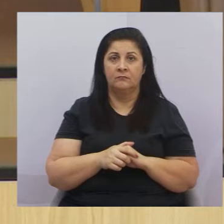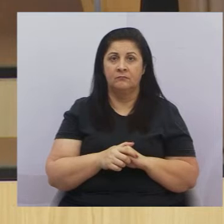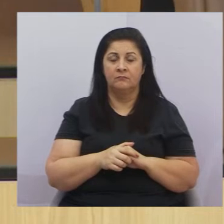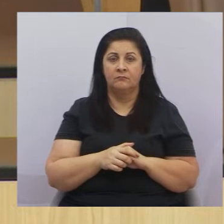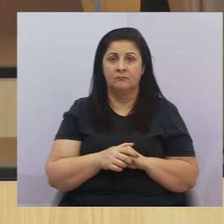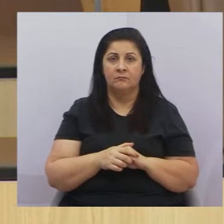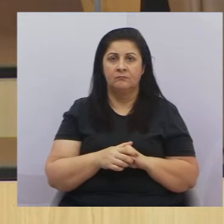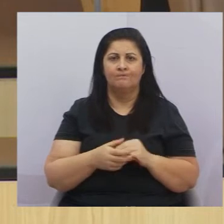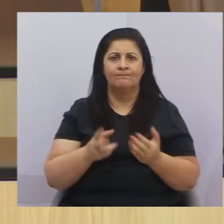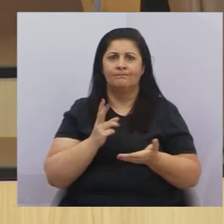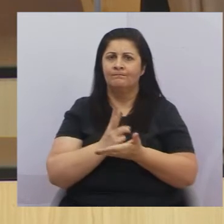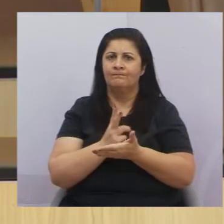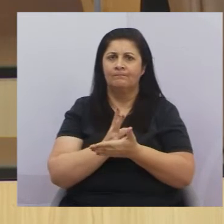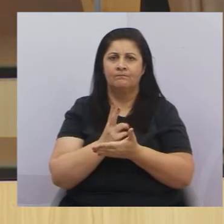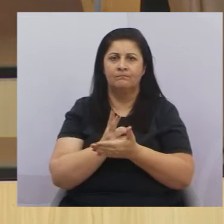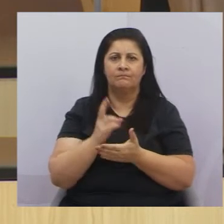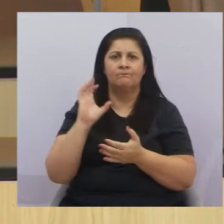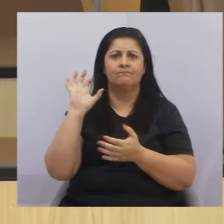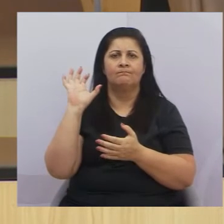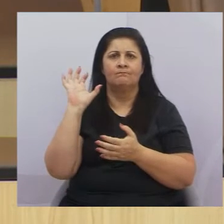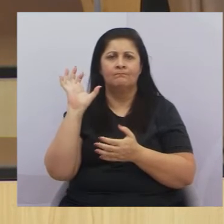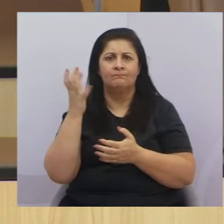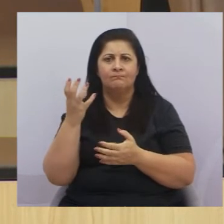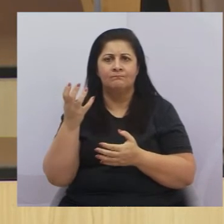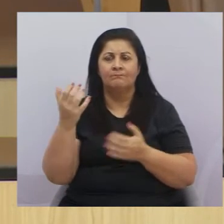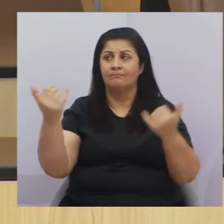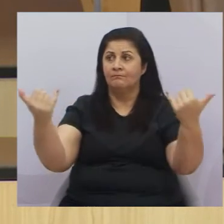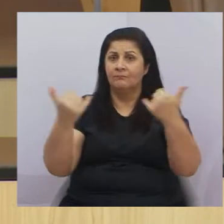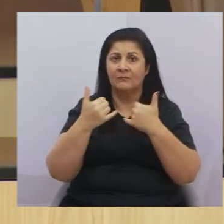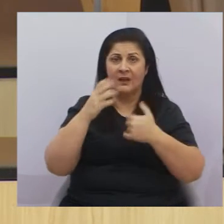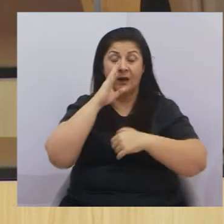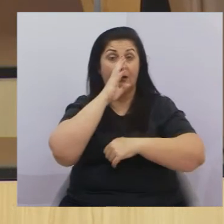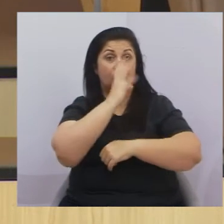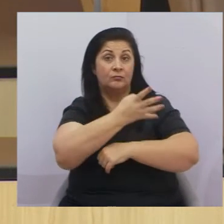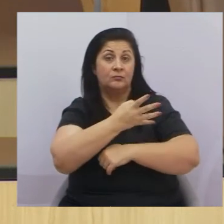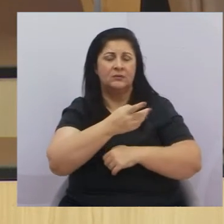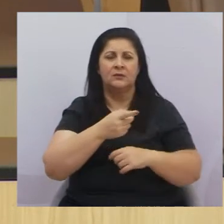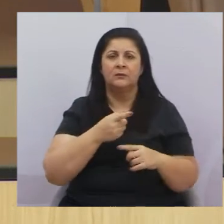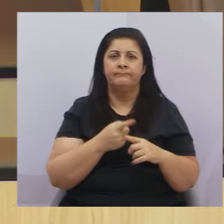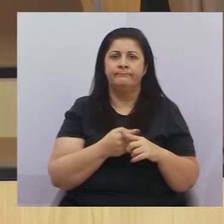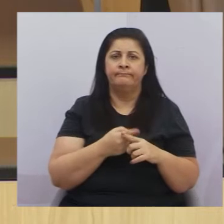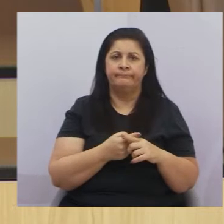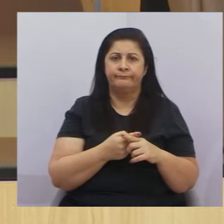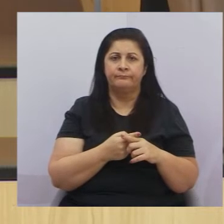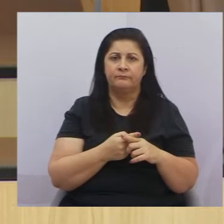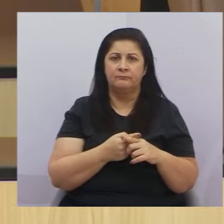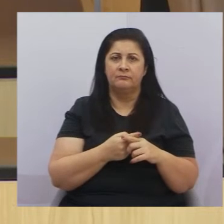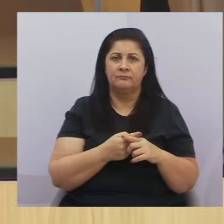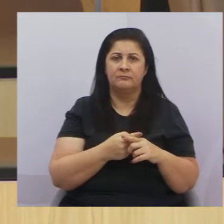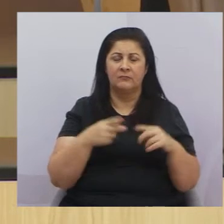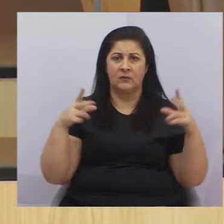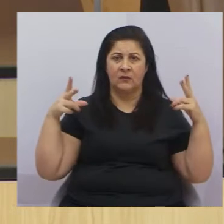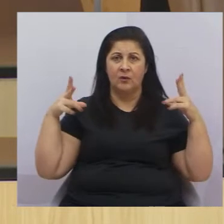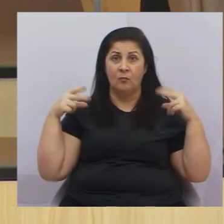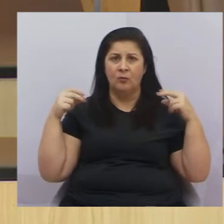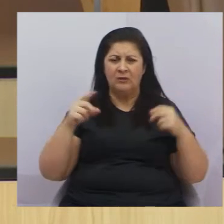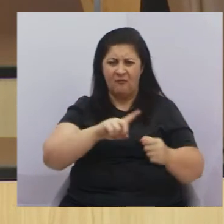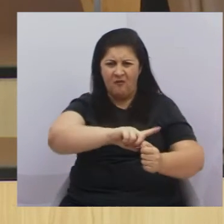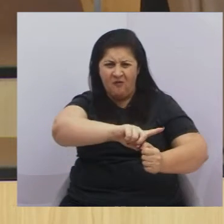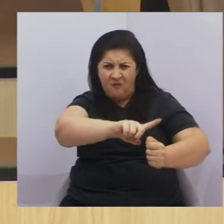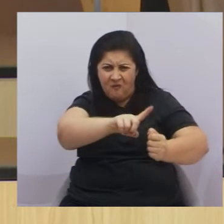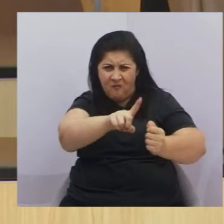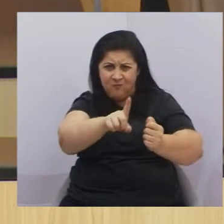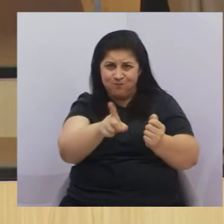que frequentemente venham recebendo denúncia por parte de moradores do bairro de que muitos veículos não